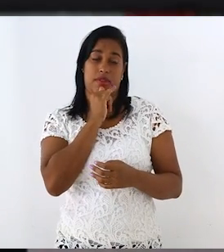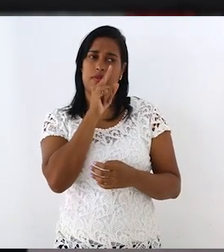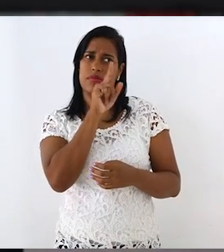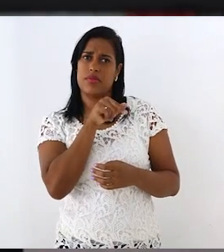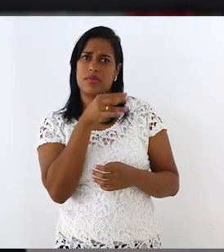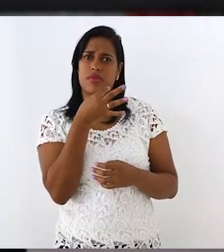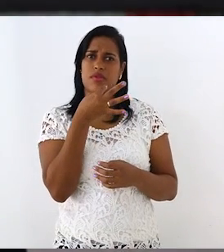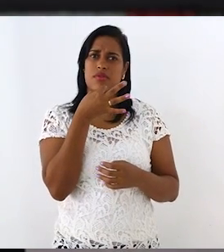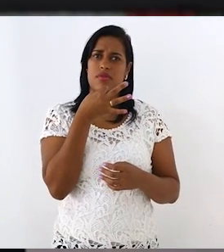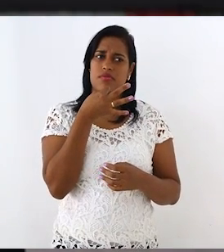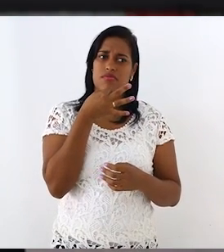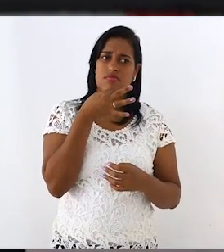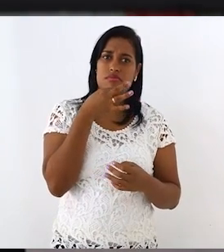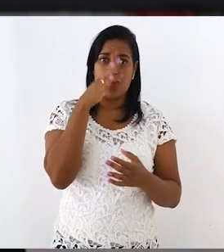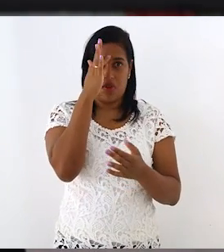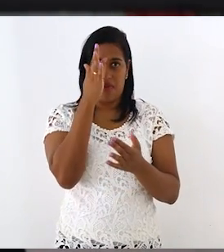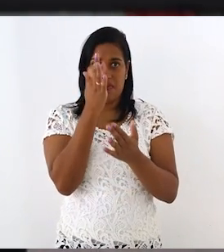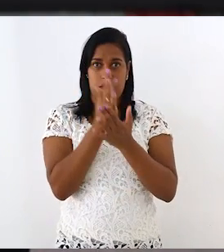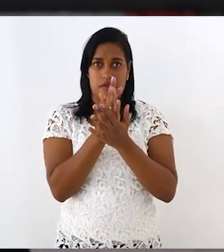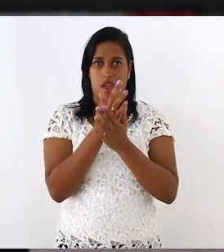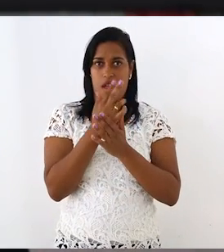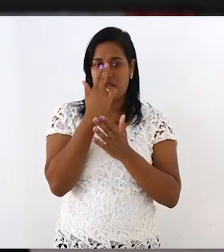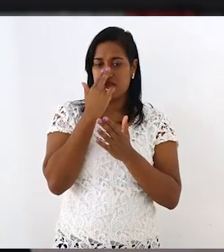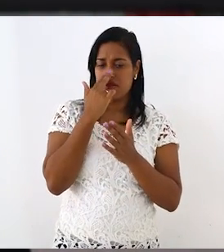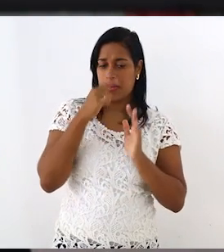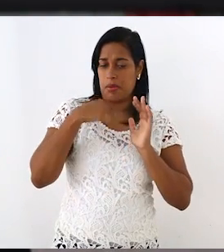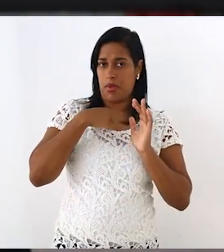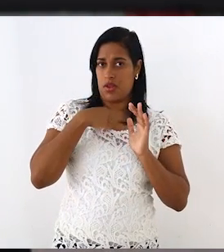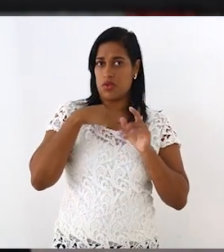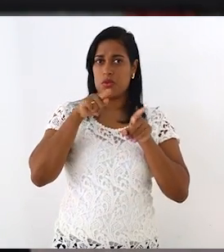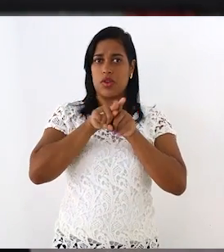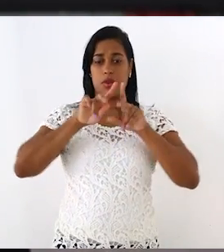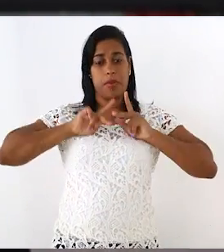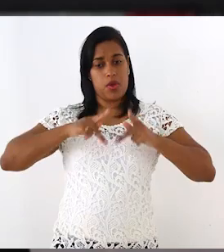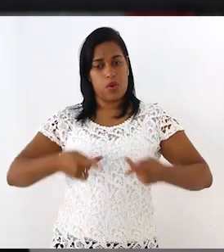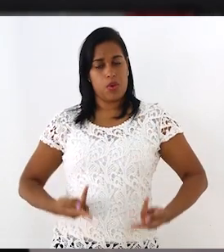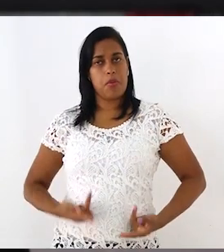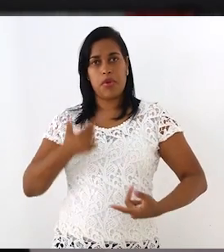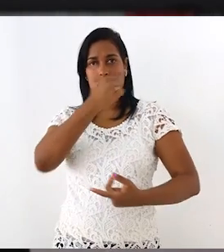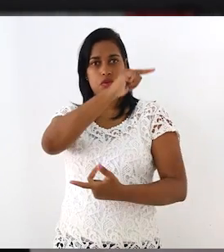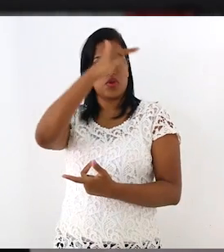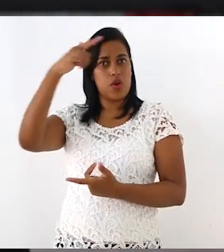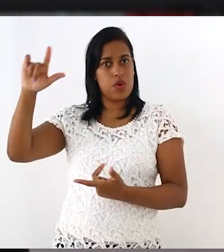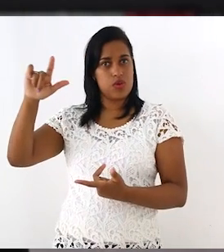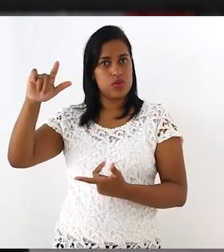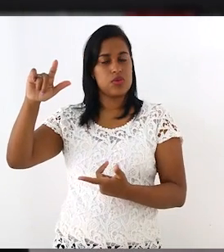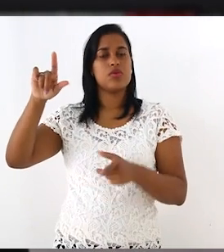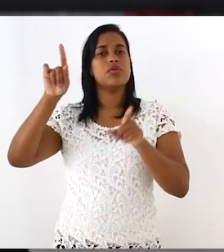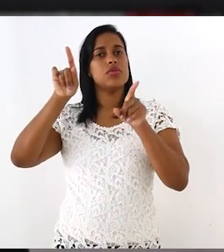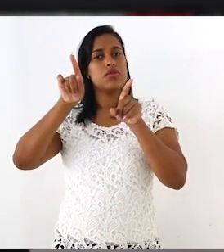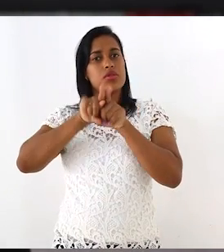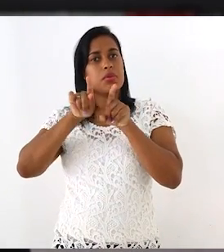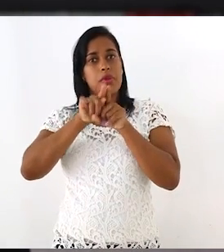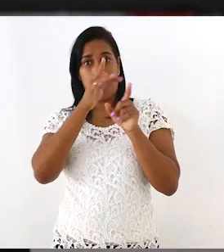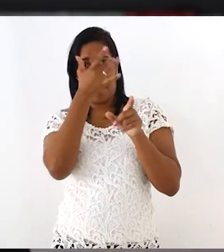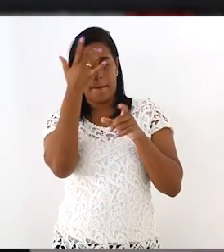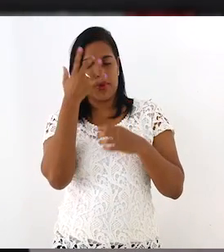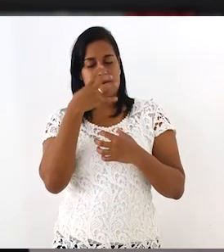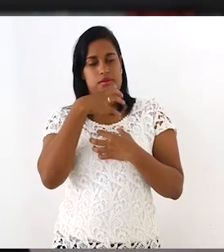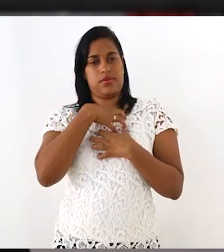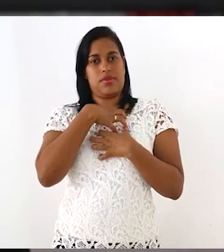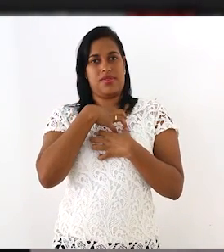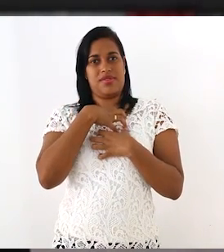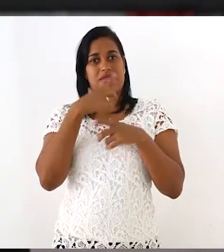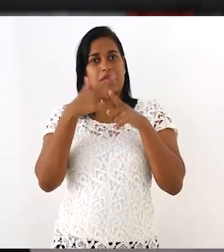alguém de crença e fé em si mesmo e no ser humano em geral, o que o torna uma pessoa sensível